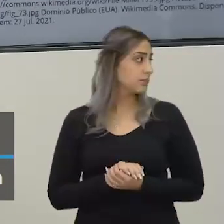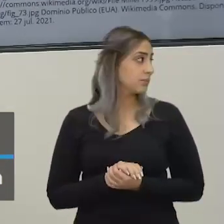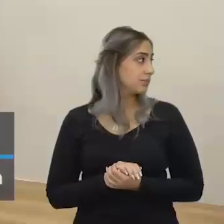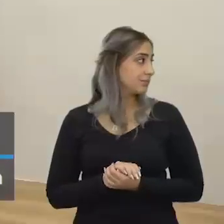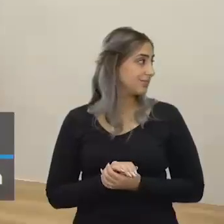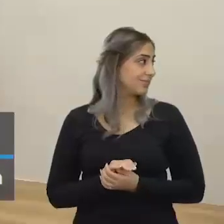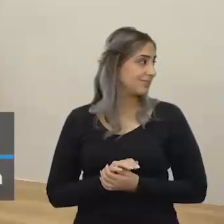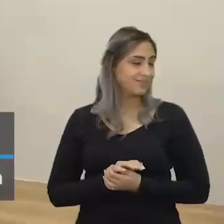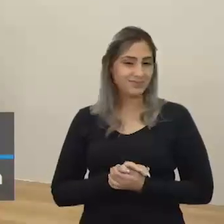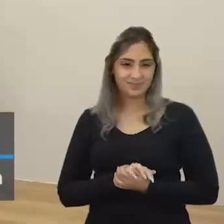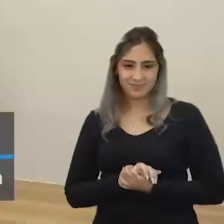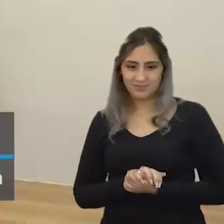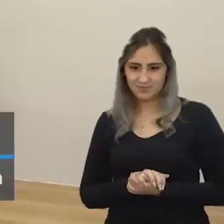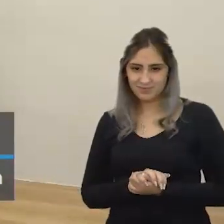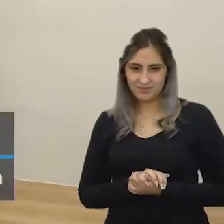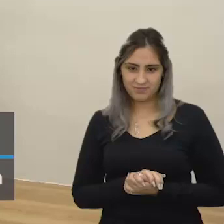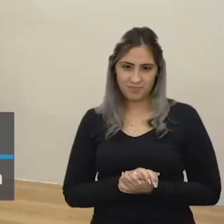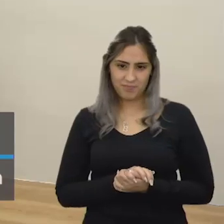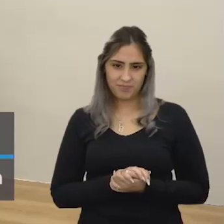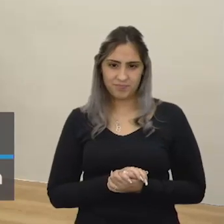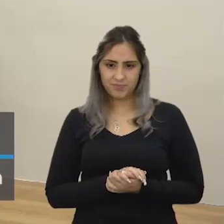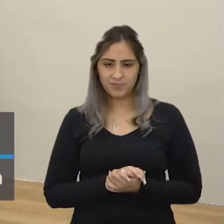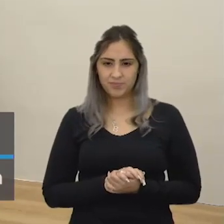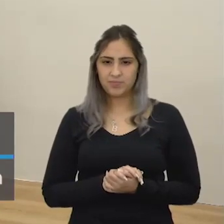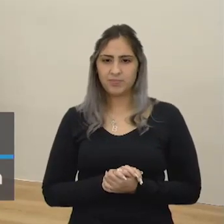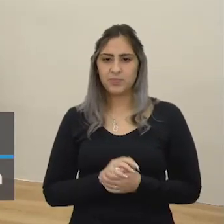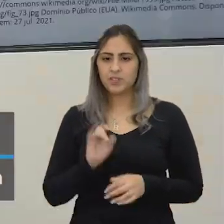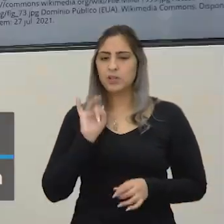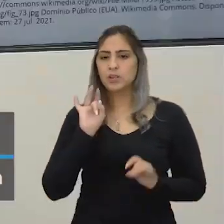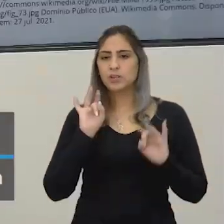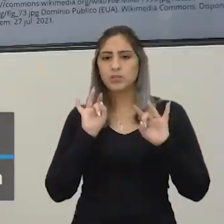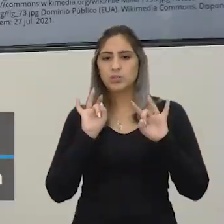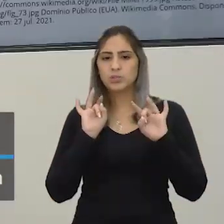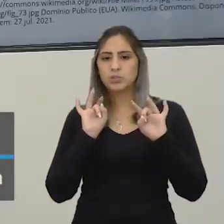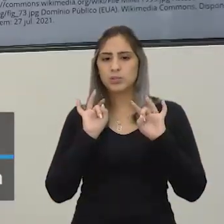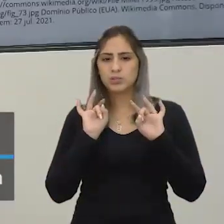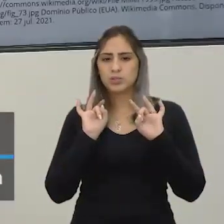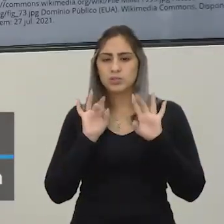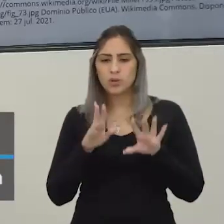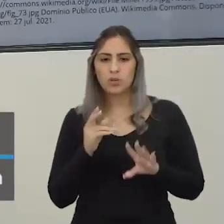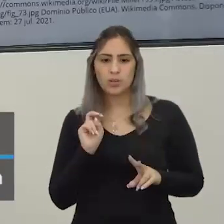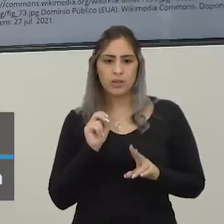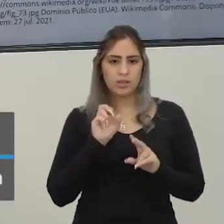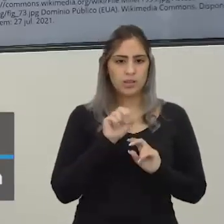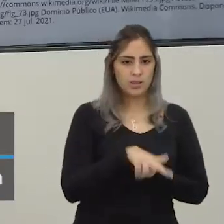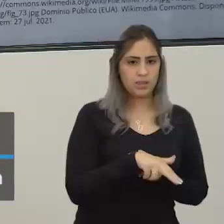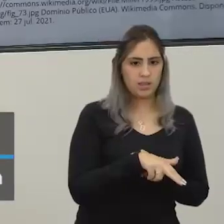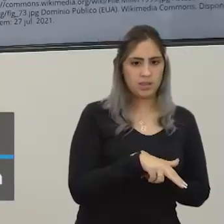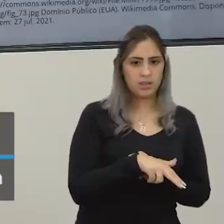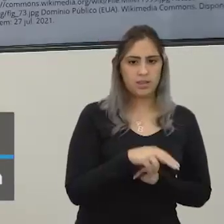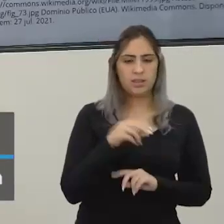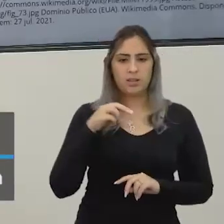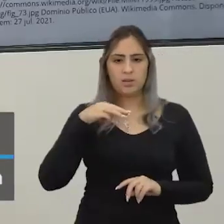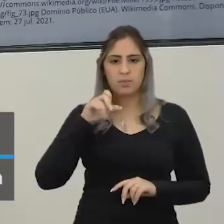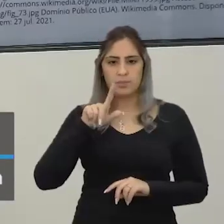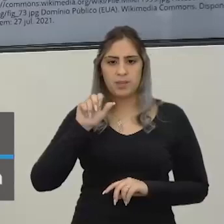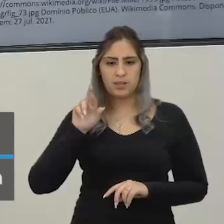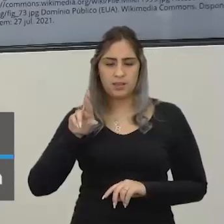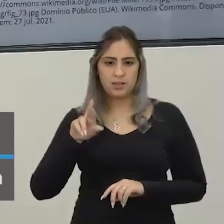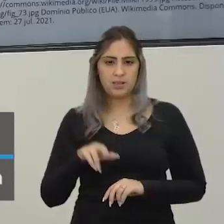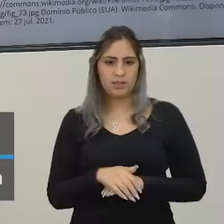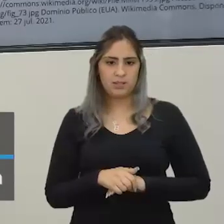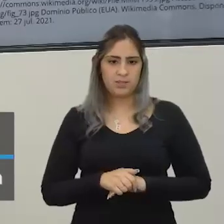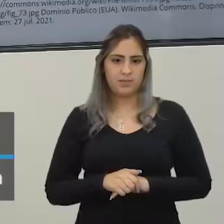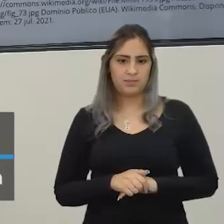uma retomada da geração espontânea, como assim? Só que entra o Miller e o Urey justamente para dizer, olha,